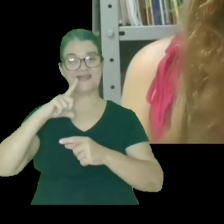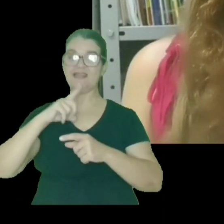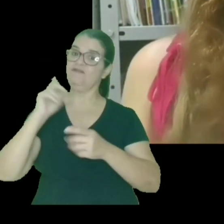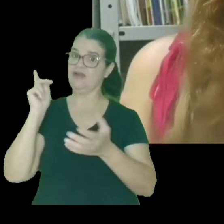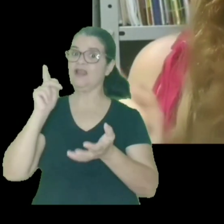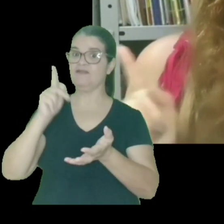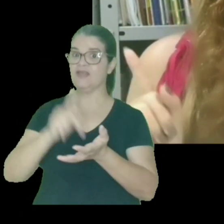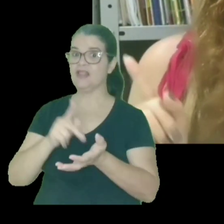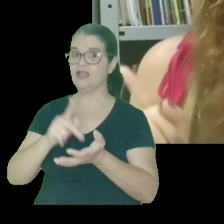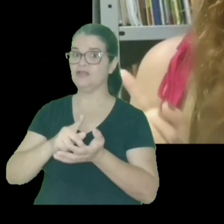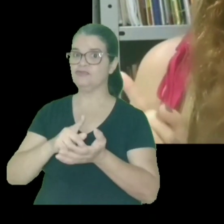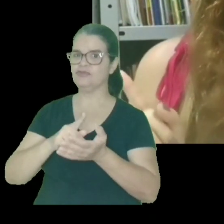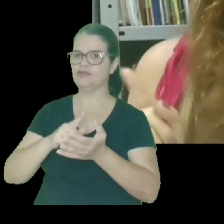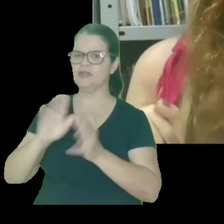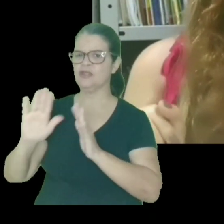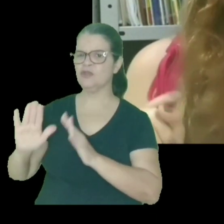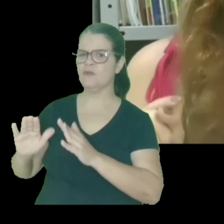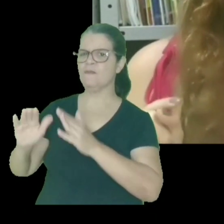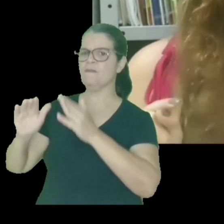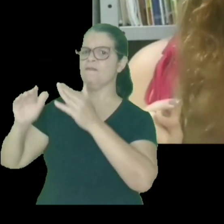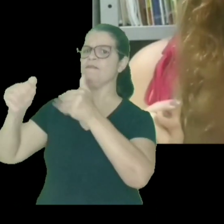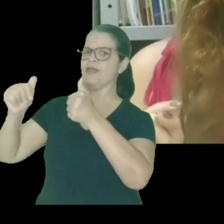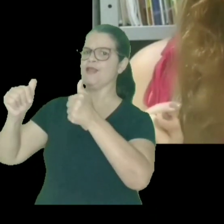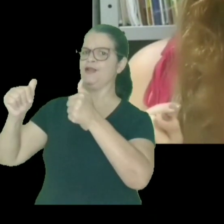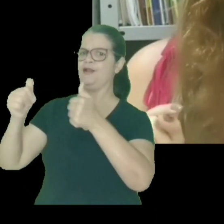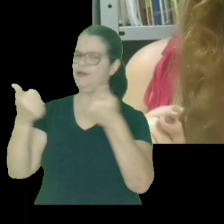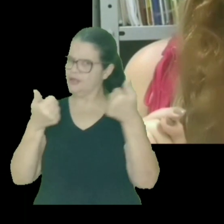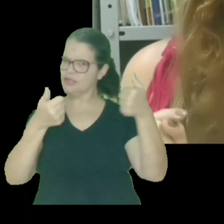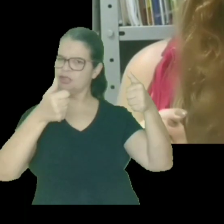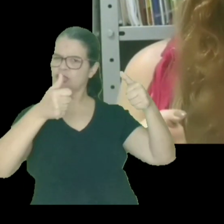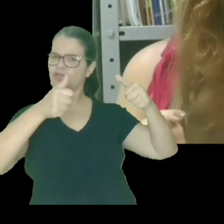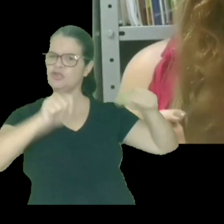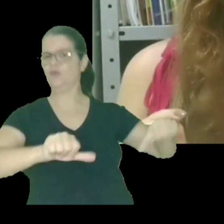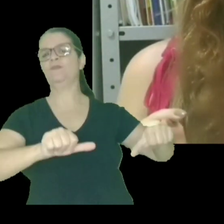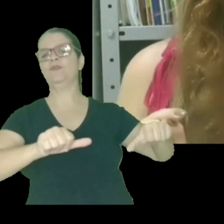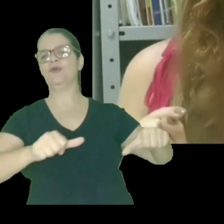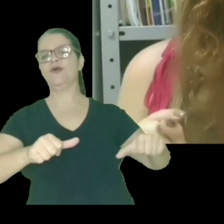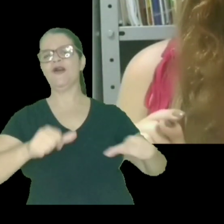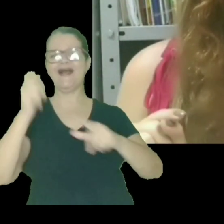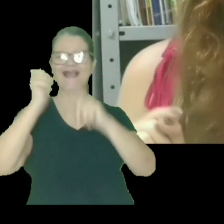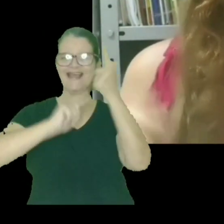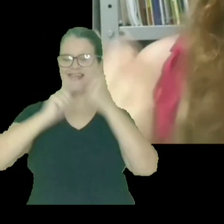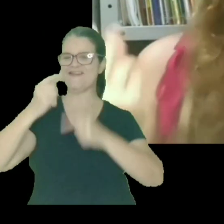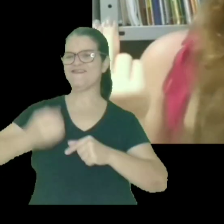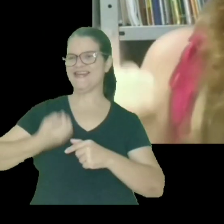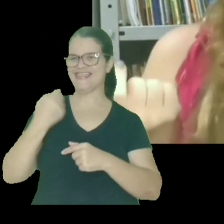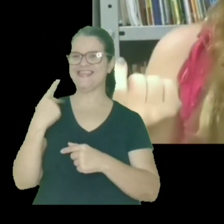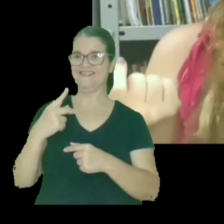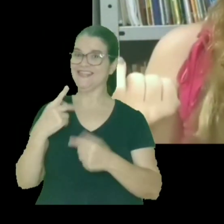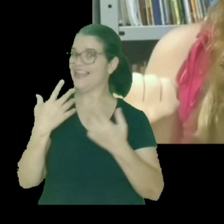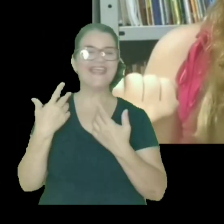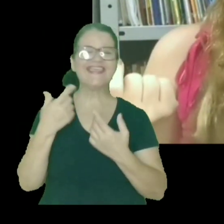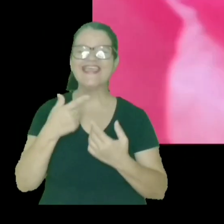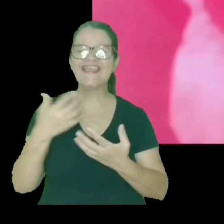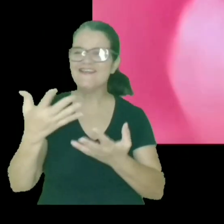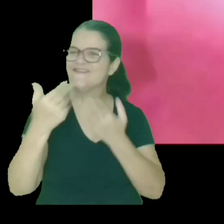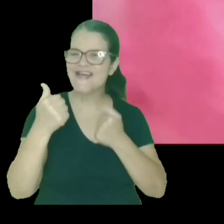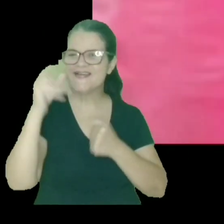verdade, do melhor e pior carnaval da vida dela. E aí, vamos de